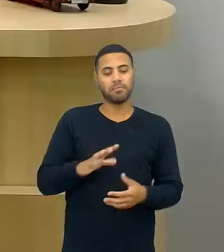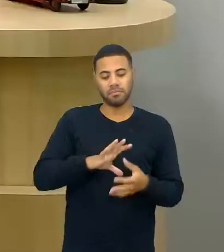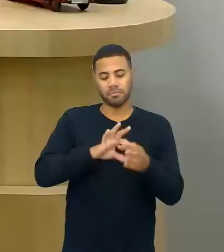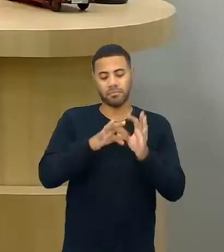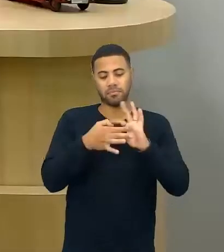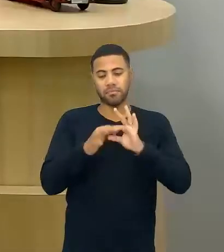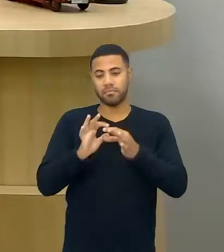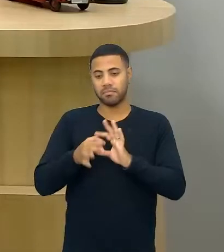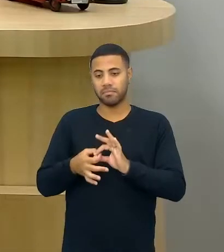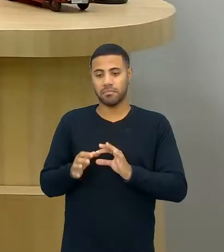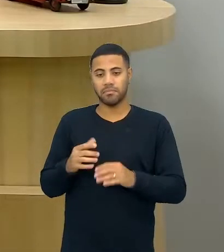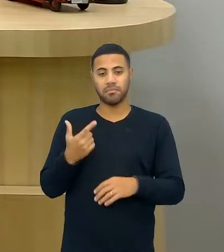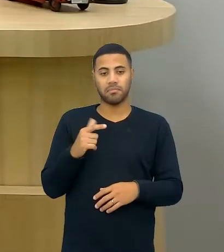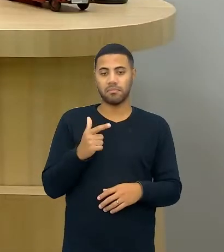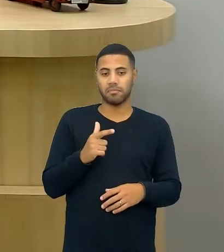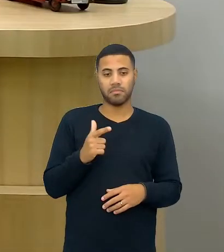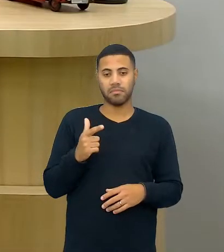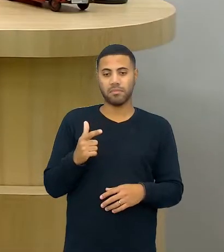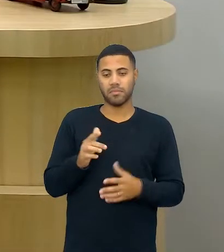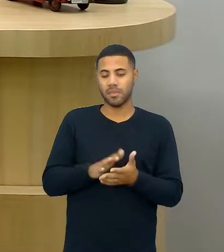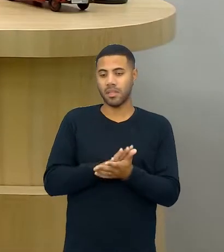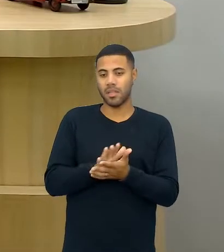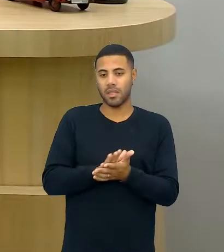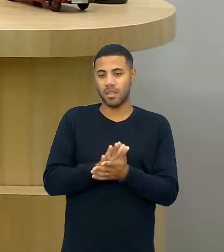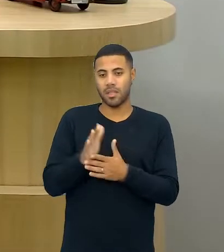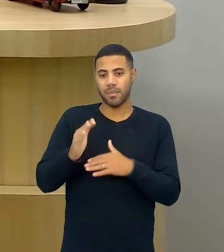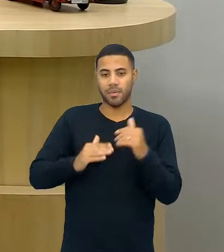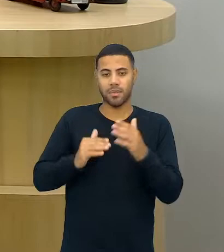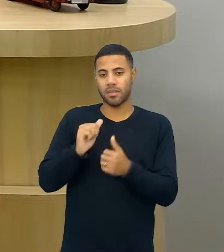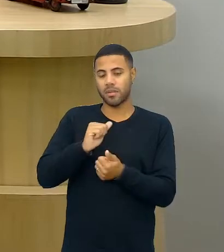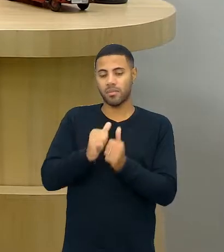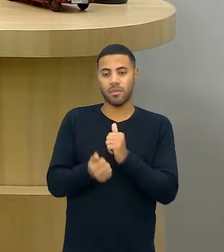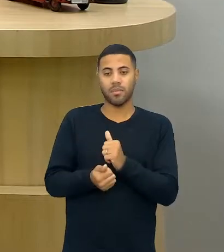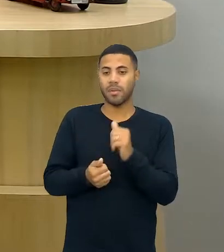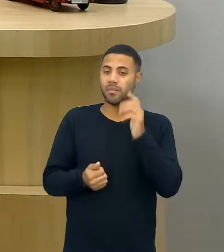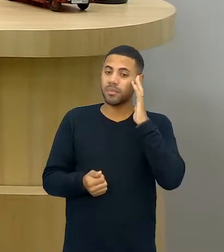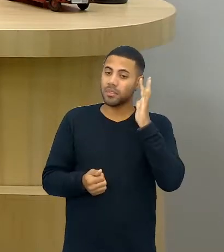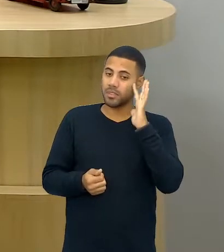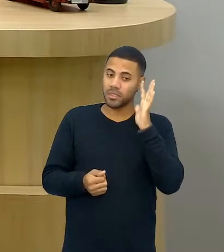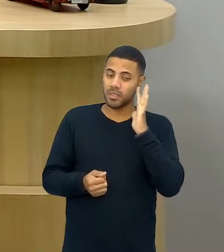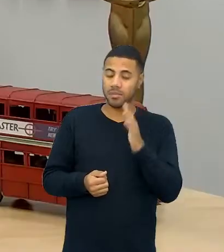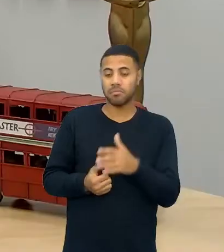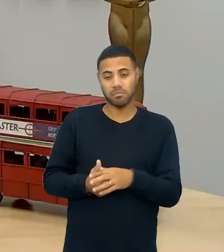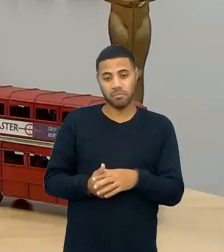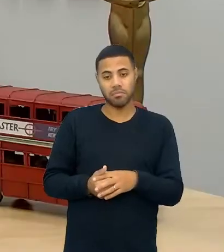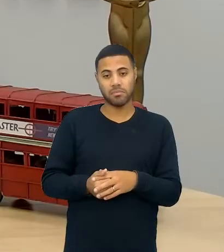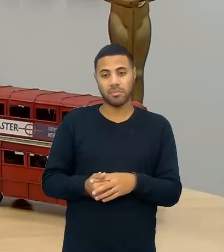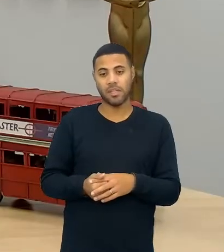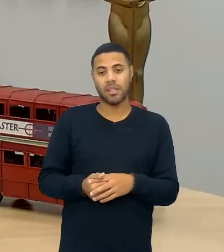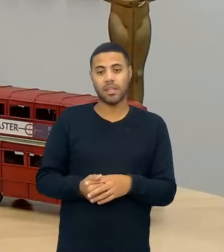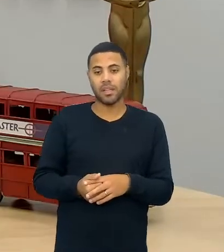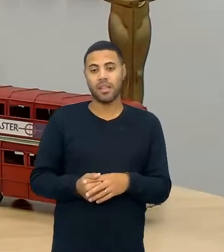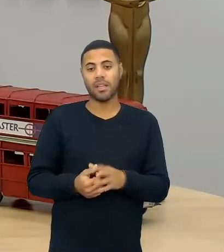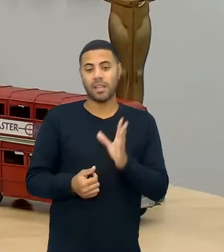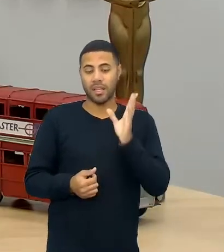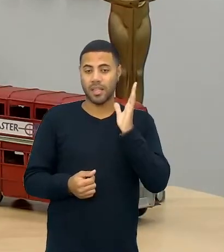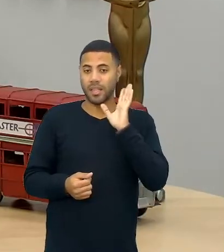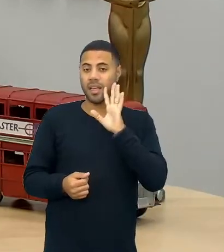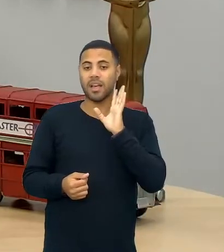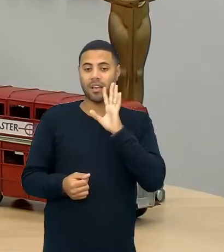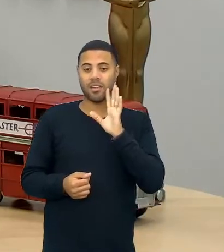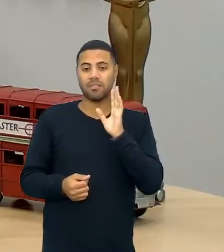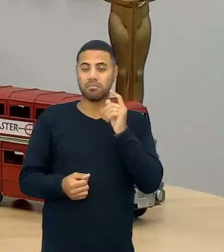não tem, né? Isso não é de praxe, eu nunca... Não, mas vamos pensar, quem sabe, né? É legal a ideia, né? Legal a